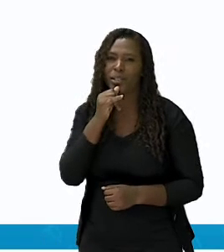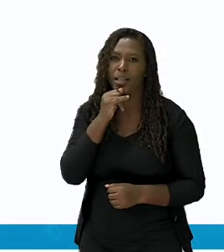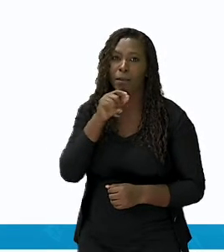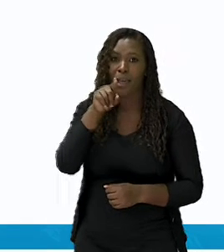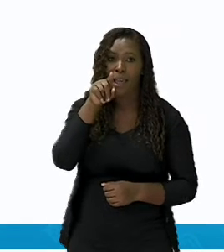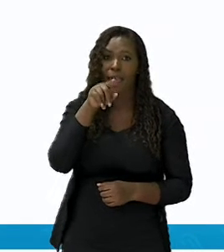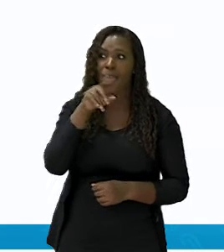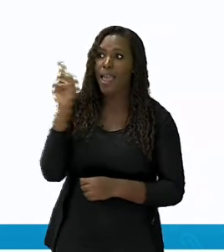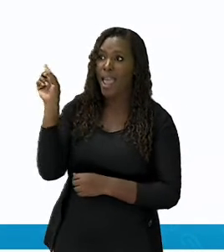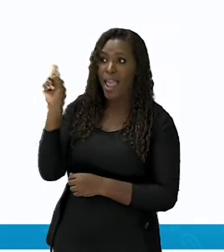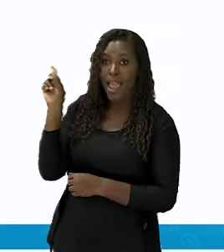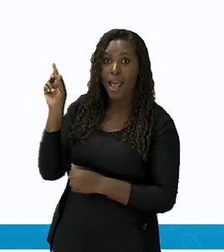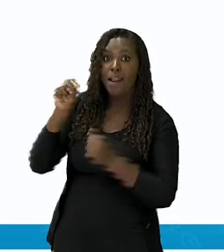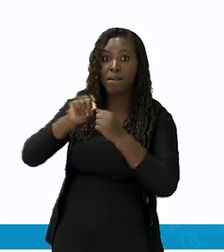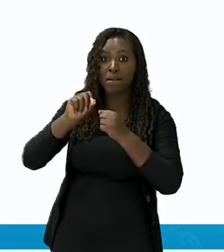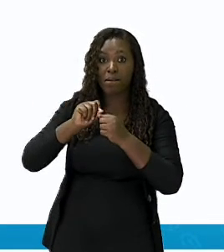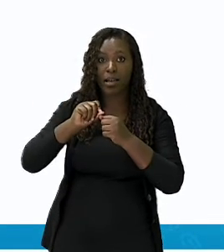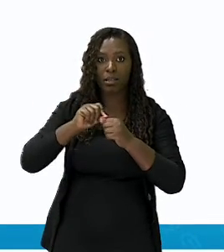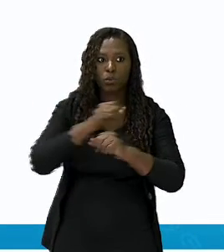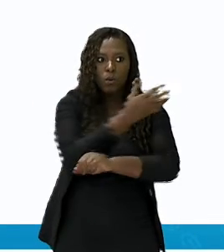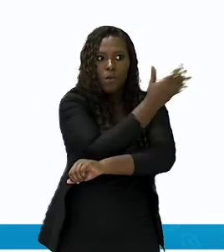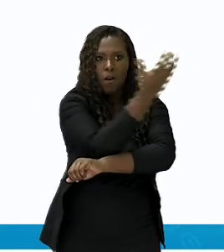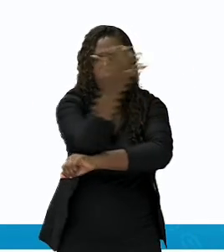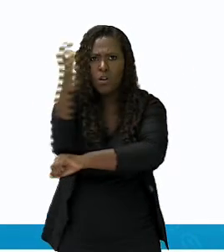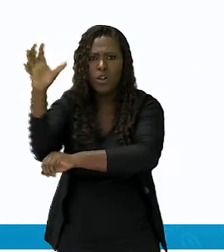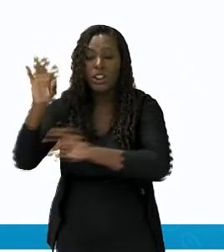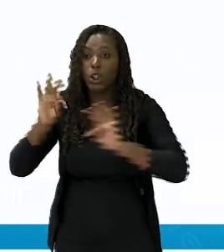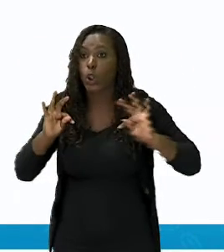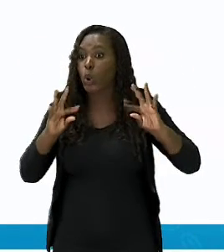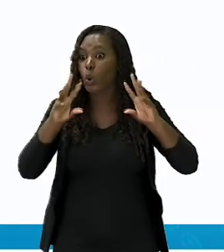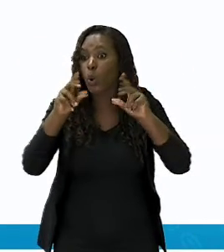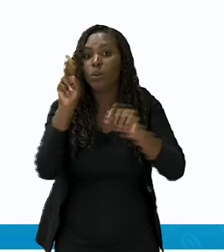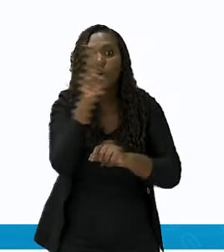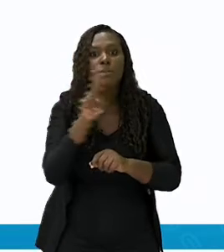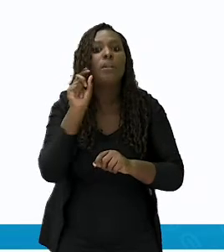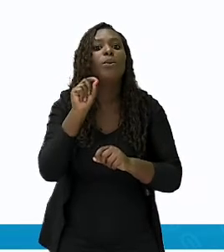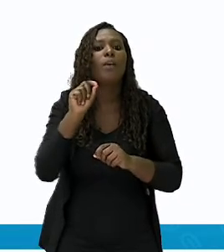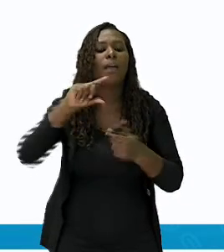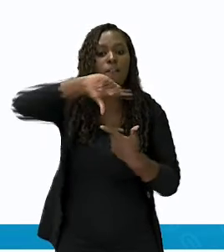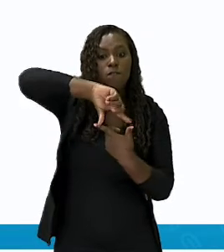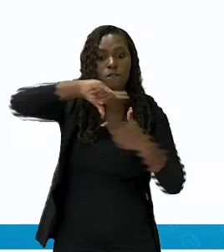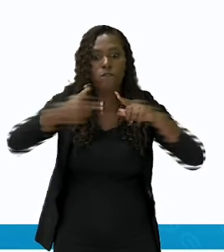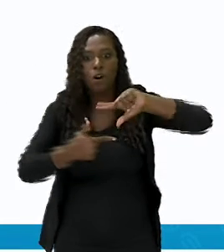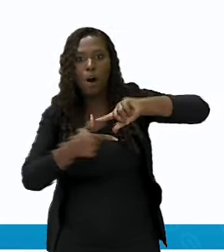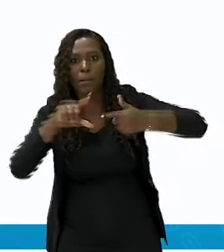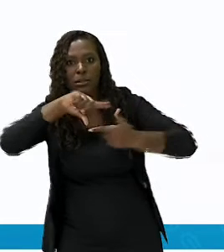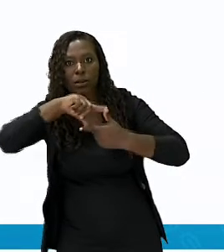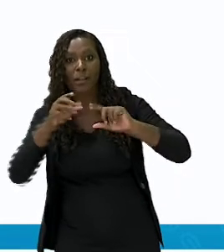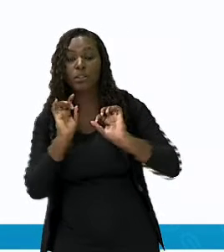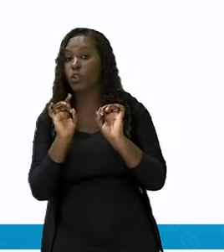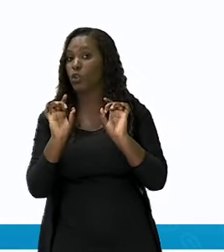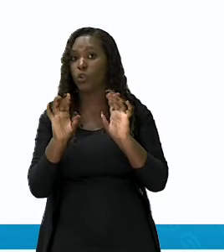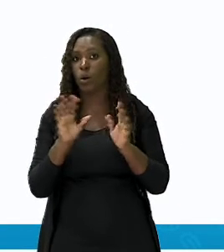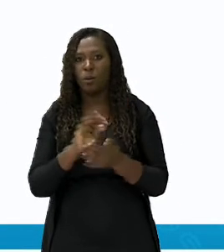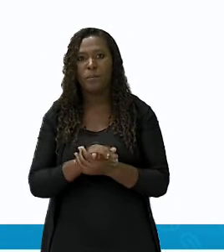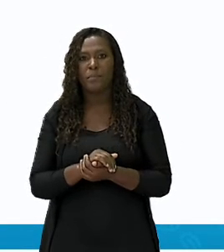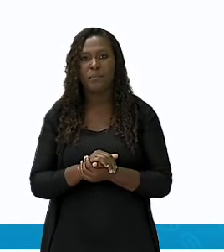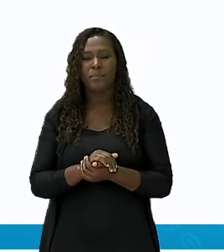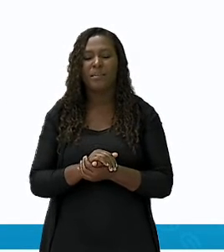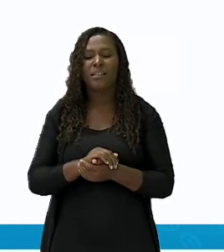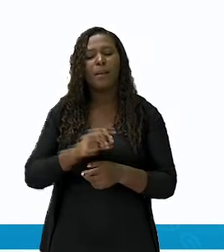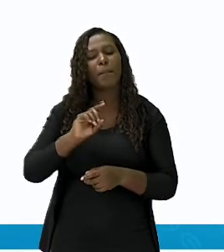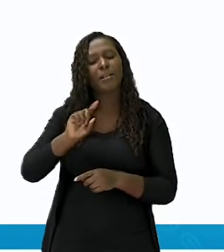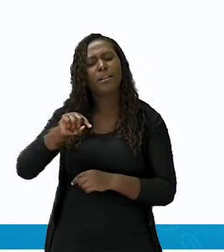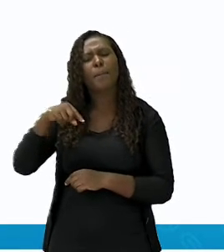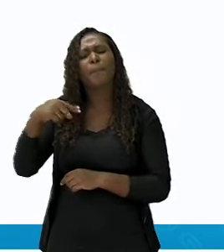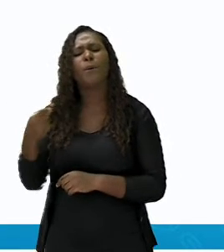floresta toda usando apenas formas geométricas. Já em 1907, Picasso